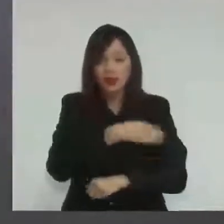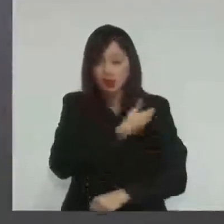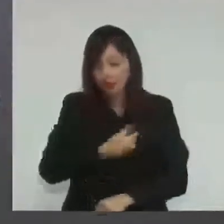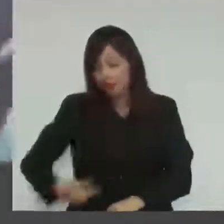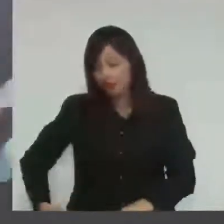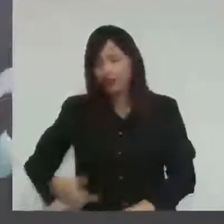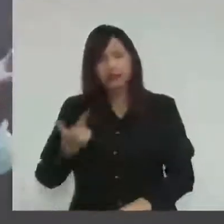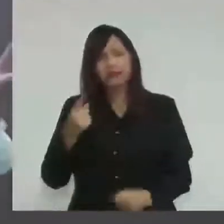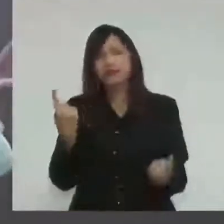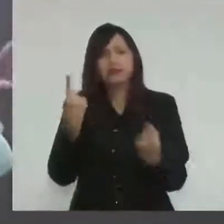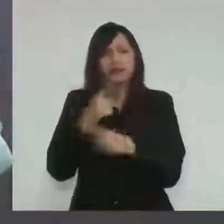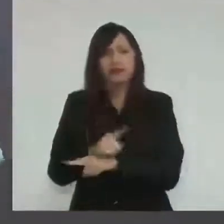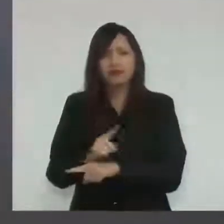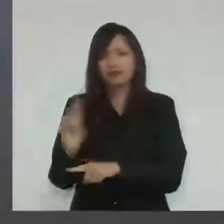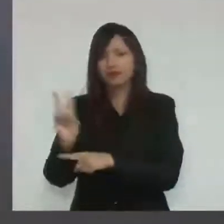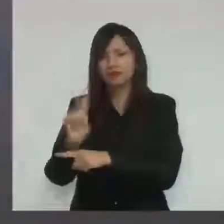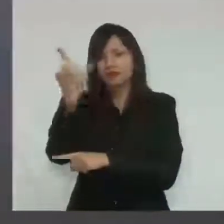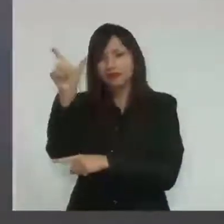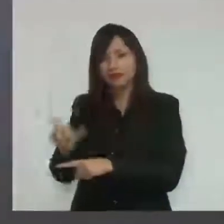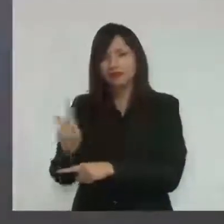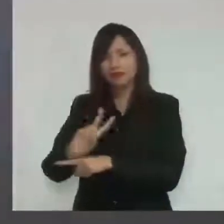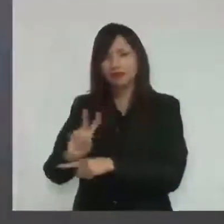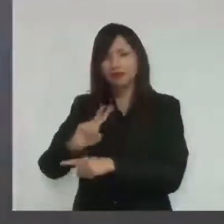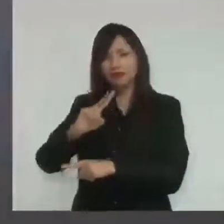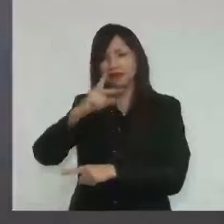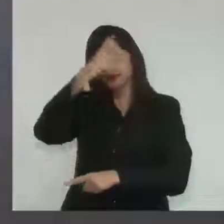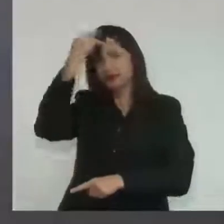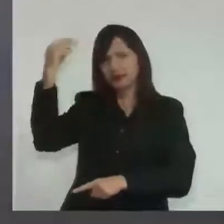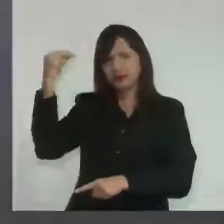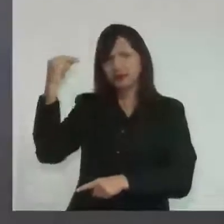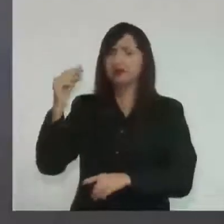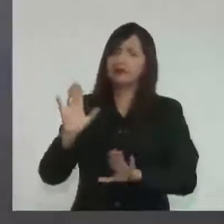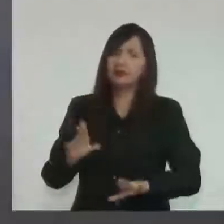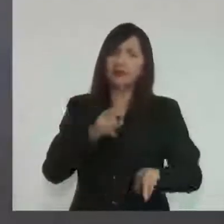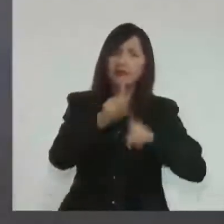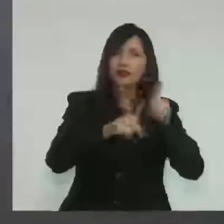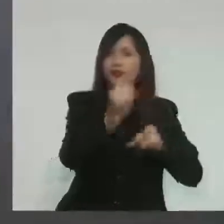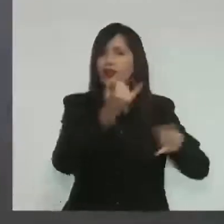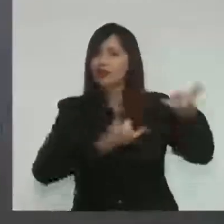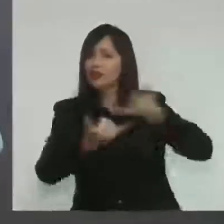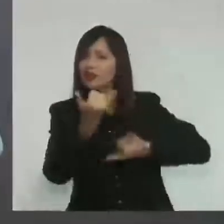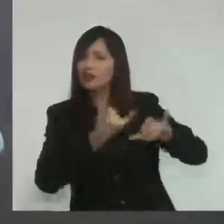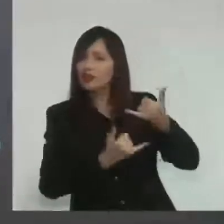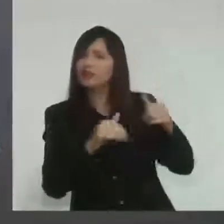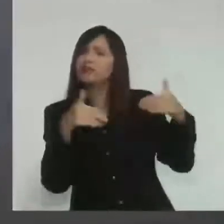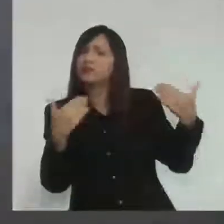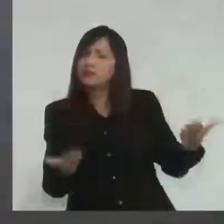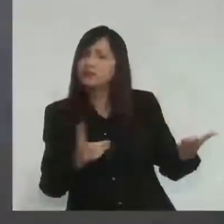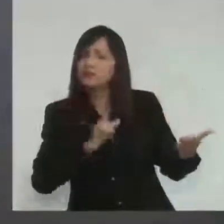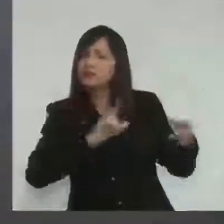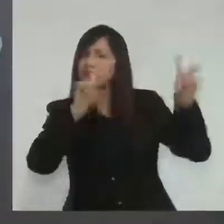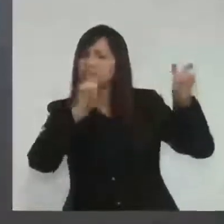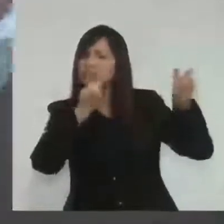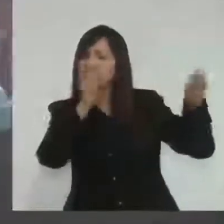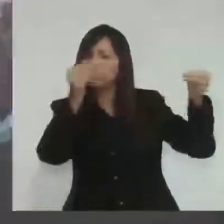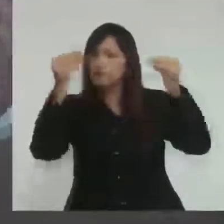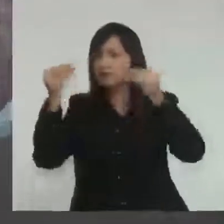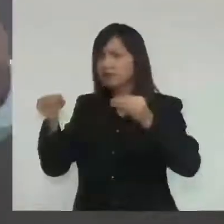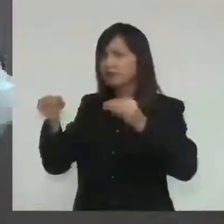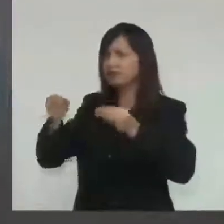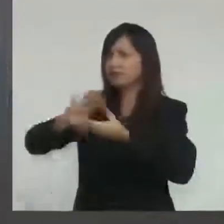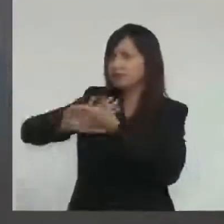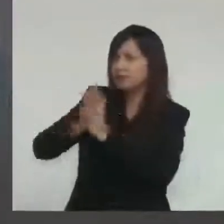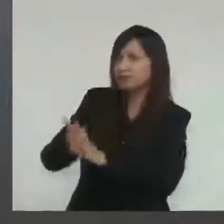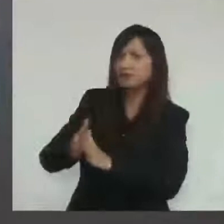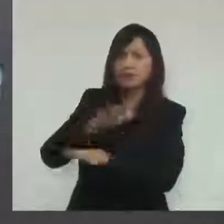Municipal e não contra a segurança pública. Então, quando a população coloca uma questão, né, seja qual for, não é que a gente quer acabar com a